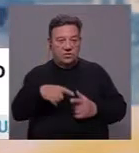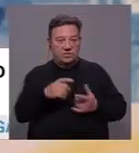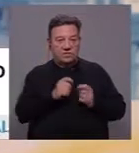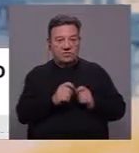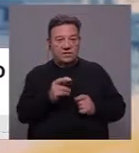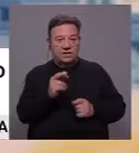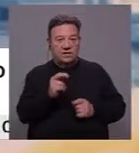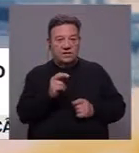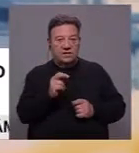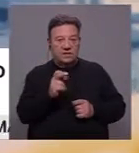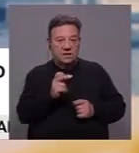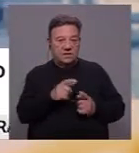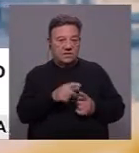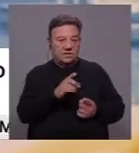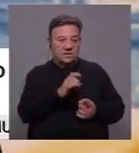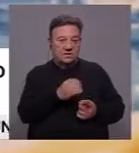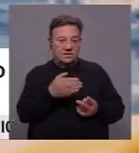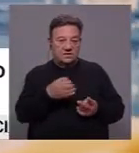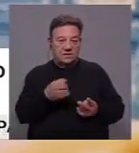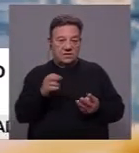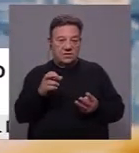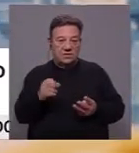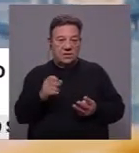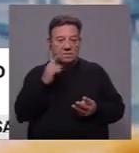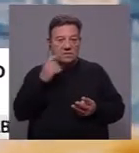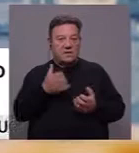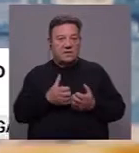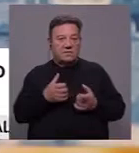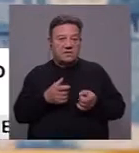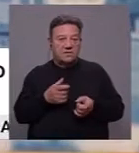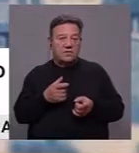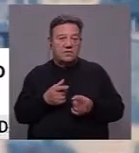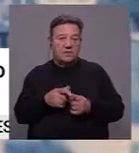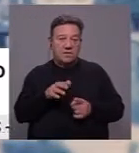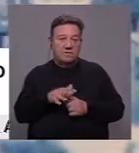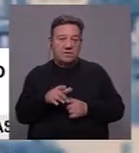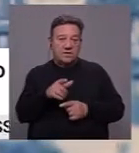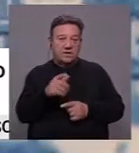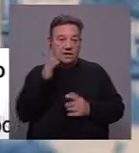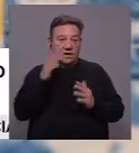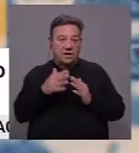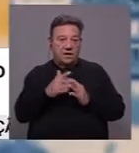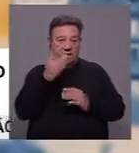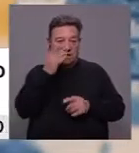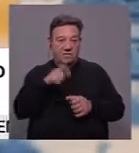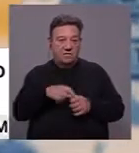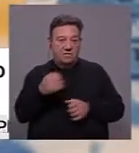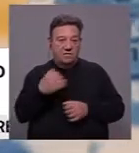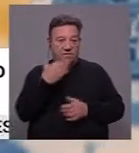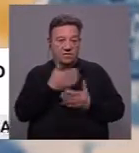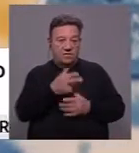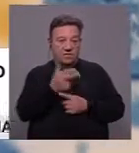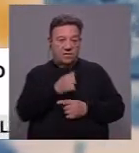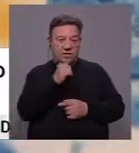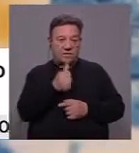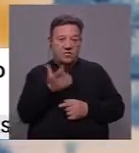décadas, a de 60, 70 e 80, com particular destaque para o impacto que a guerra colonial teve no artista, que